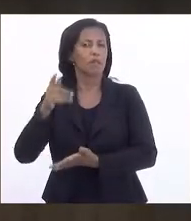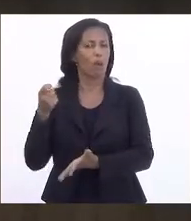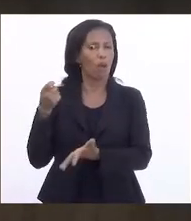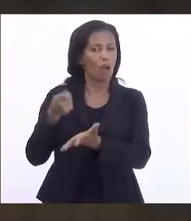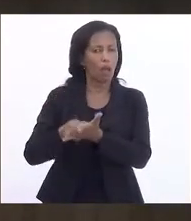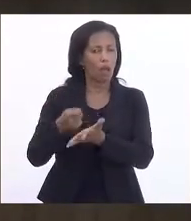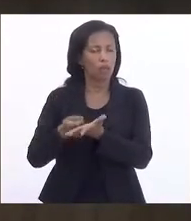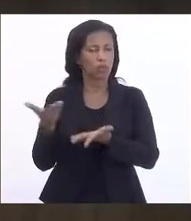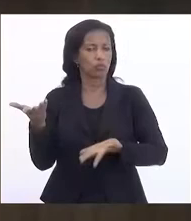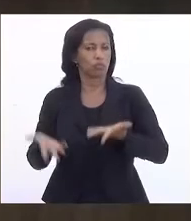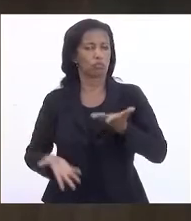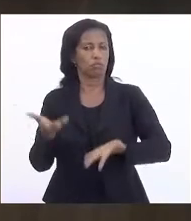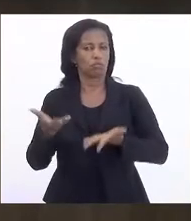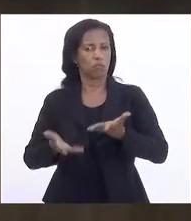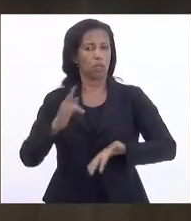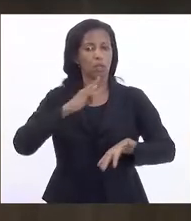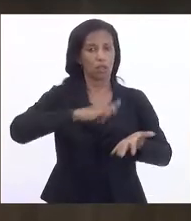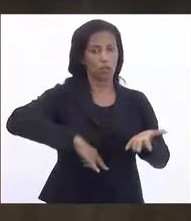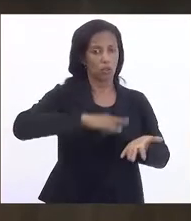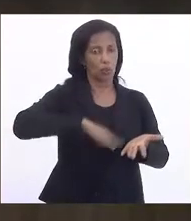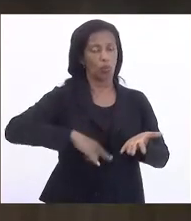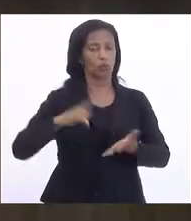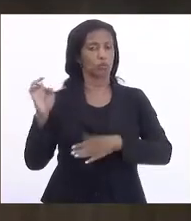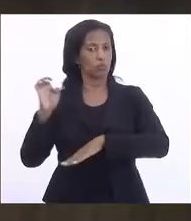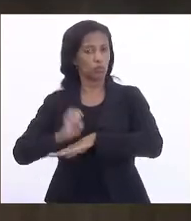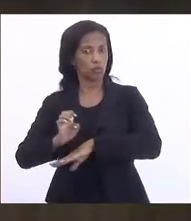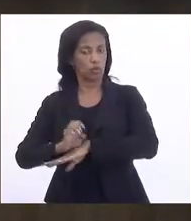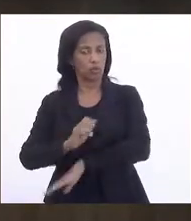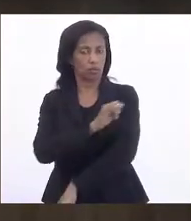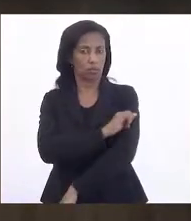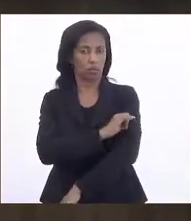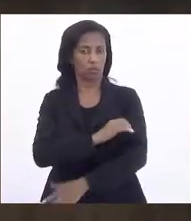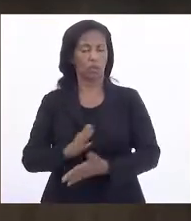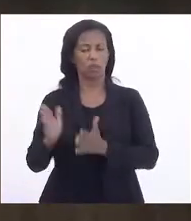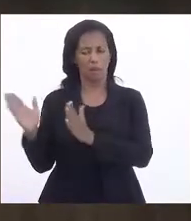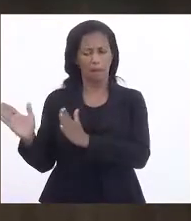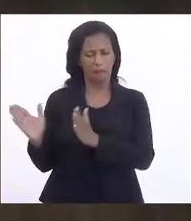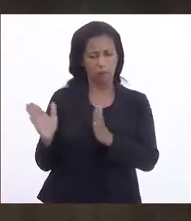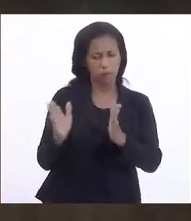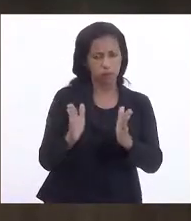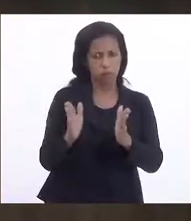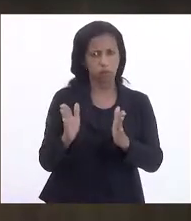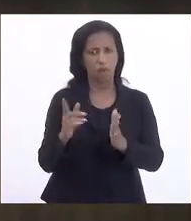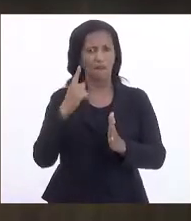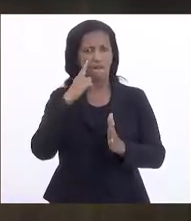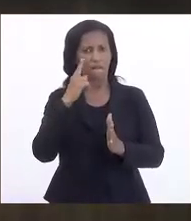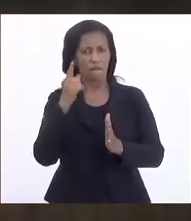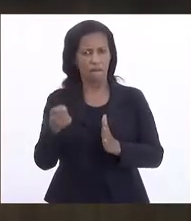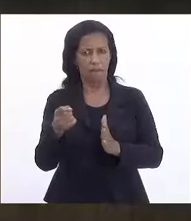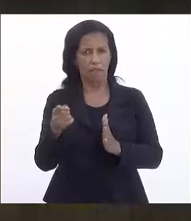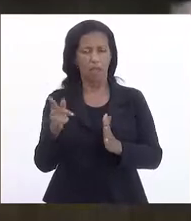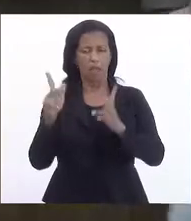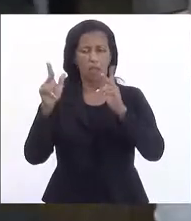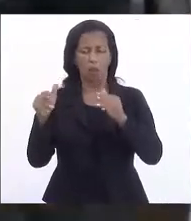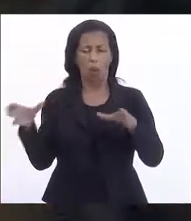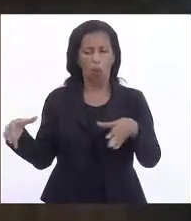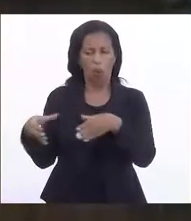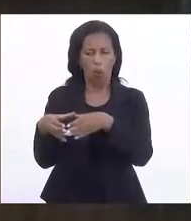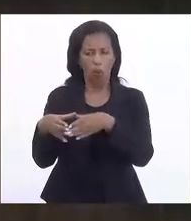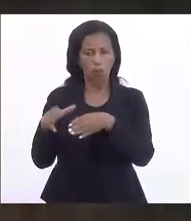garantir o equilíbrio das contas públicas do estado do Rio de Janeiro então passar um pente fino como essa comissão fez